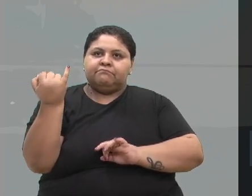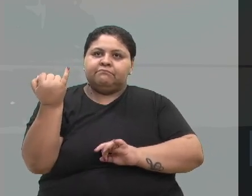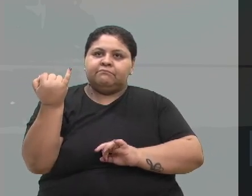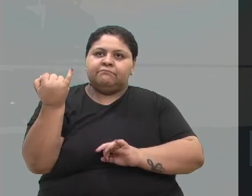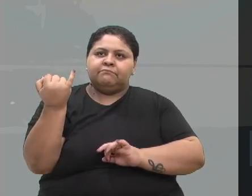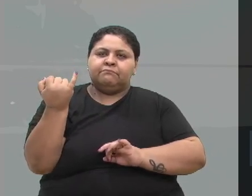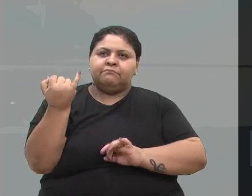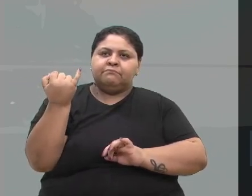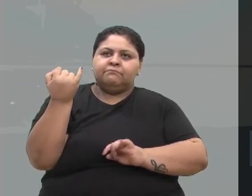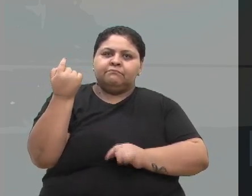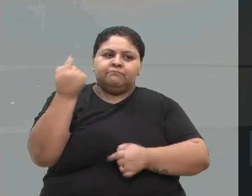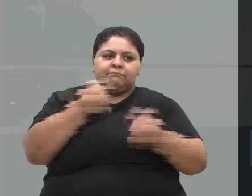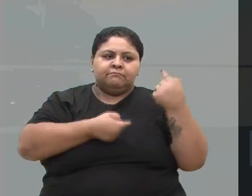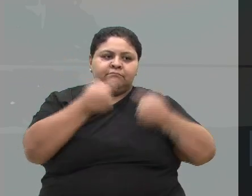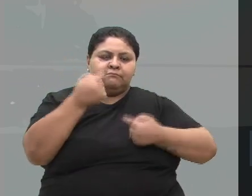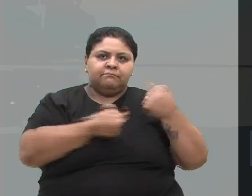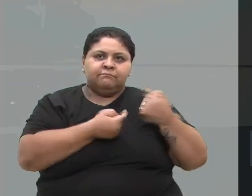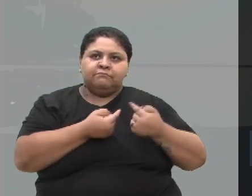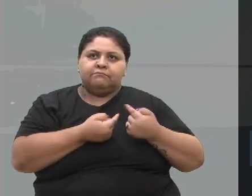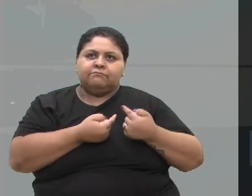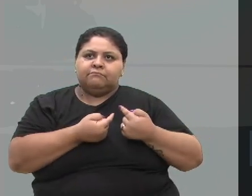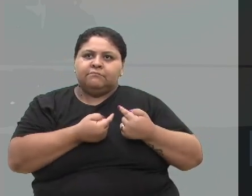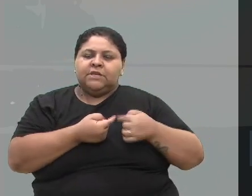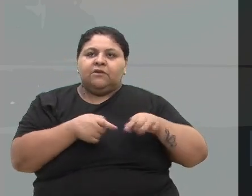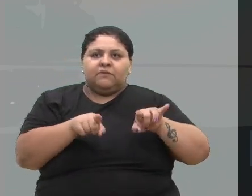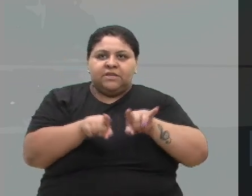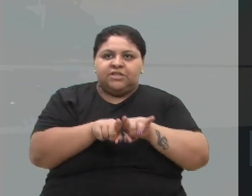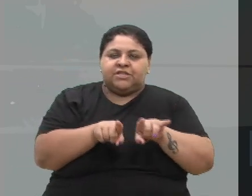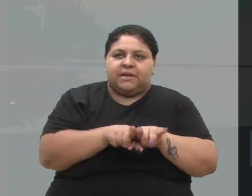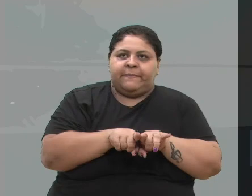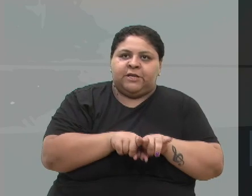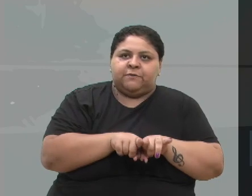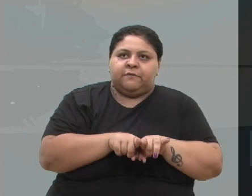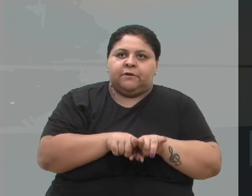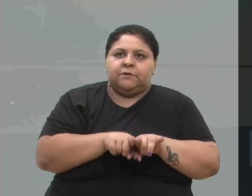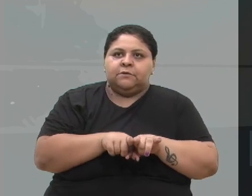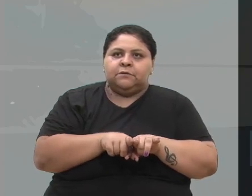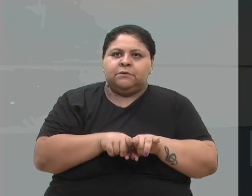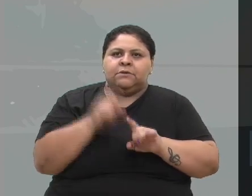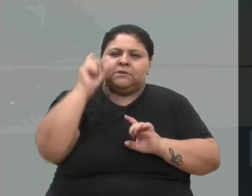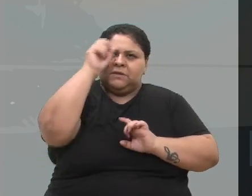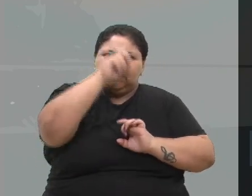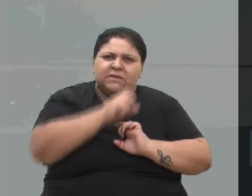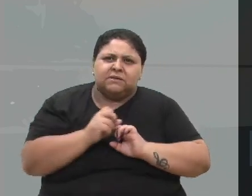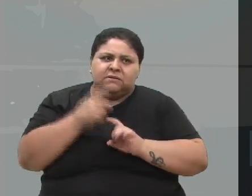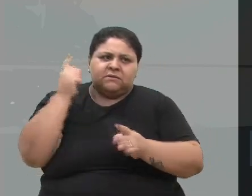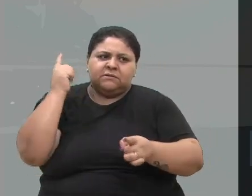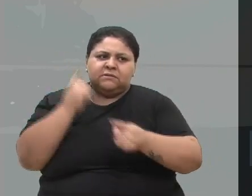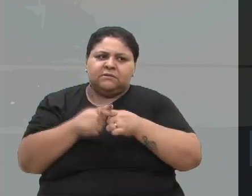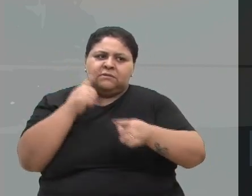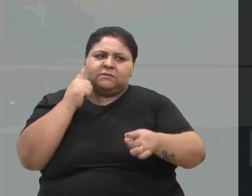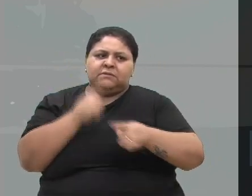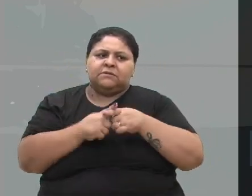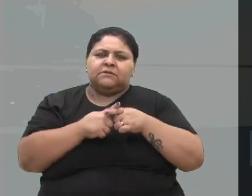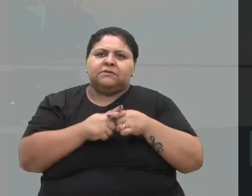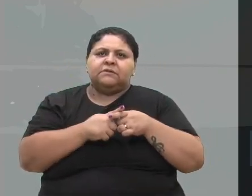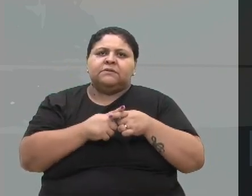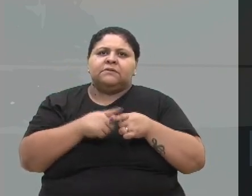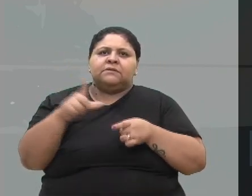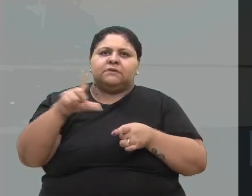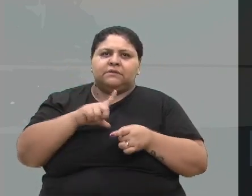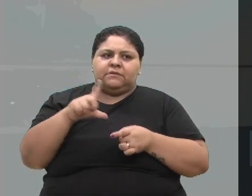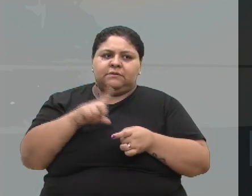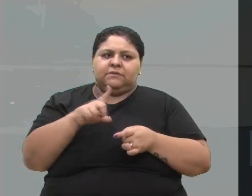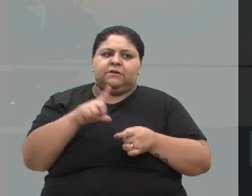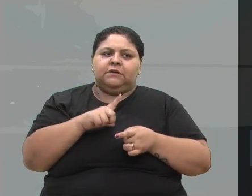esse debate, que os transtornos que têm acontecido, as causas, precisamos saber o que está acontecendo com o trabalhador que